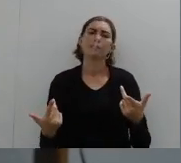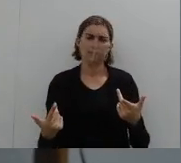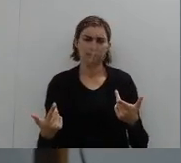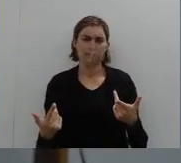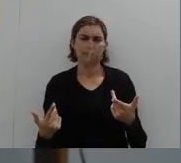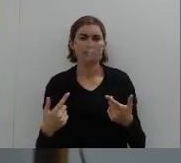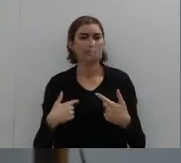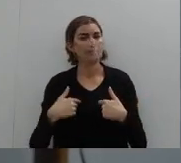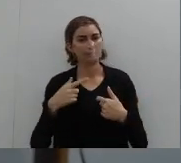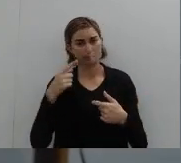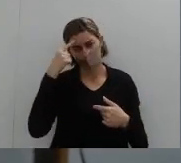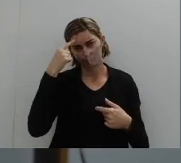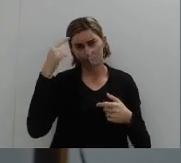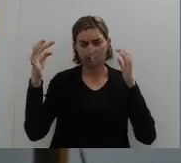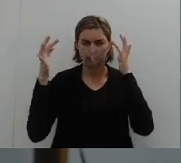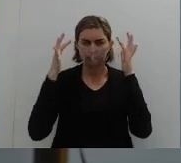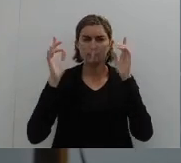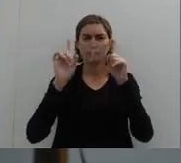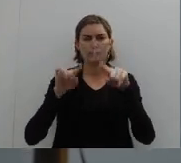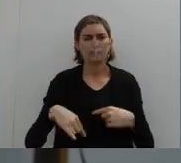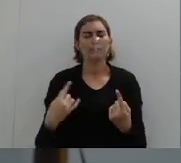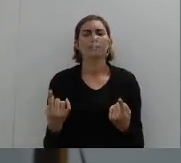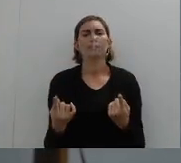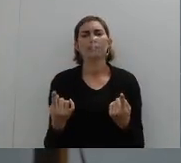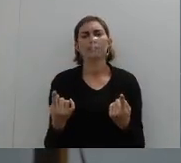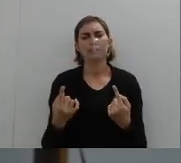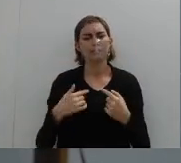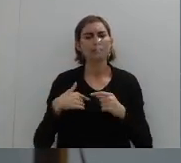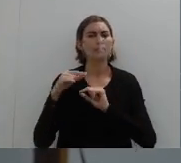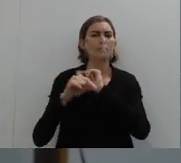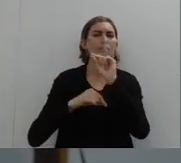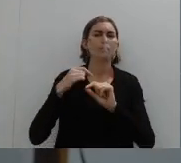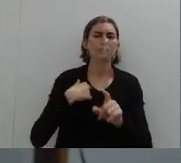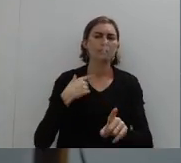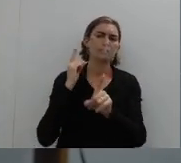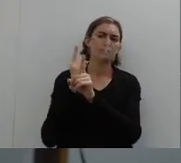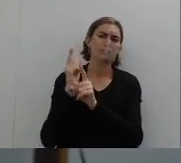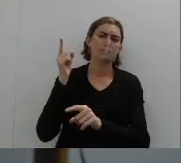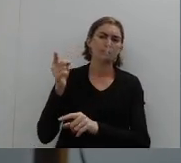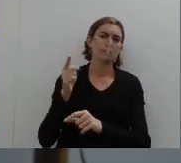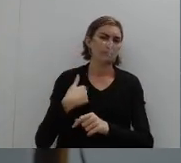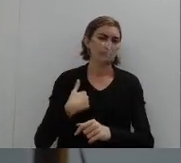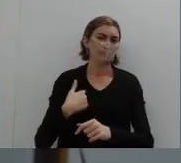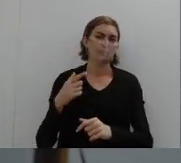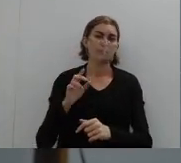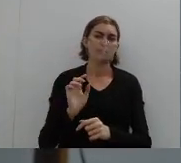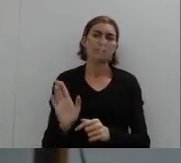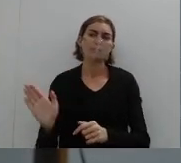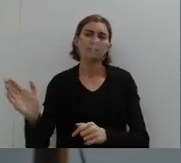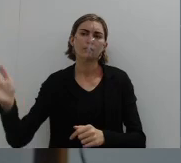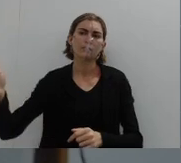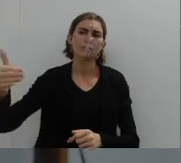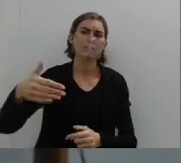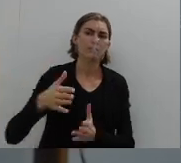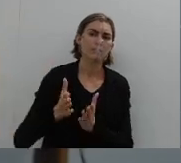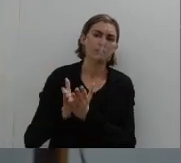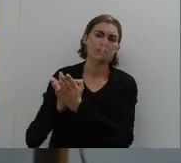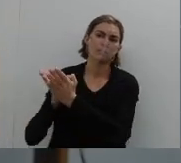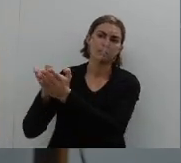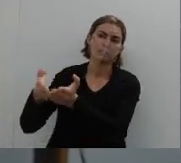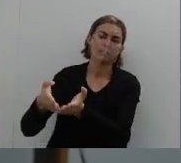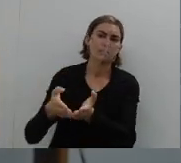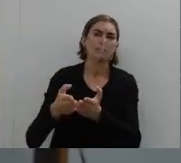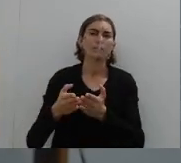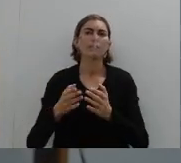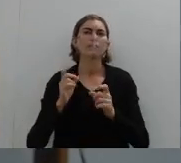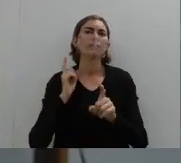inclusive, a ideologia era, o que é que eu posso encontrar? Eu não contornando o mar Mediterrâneo e agora vindo pelo